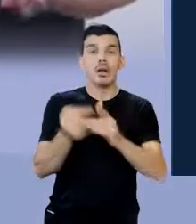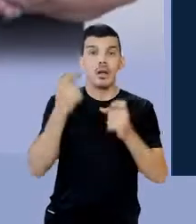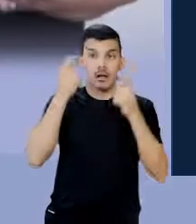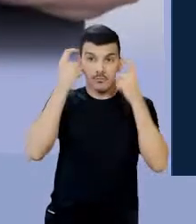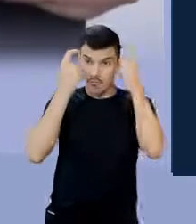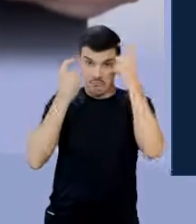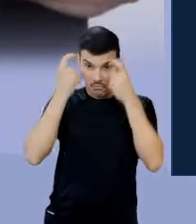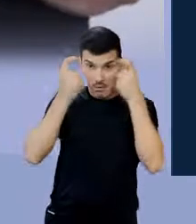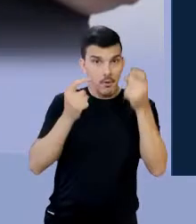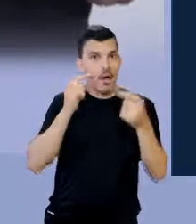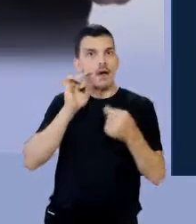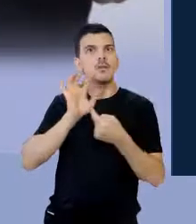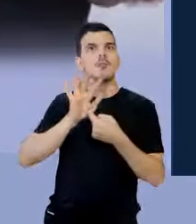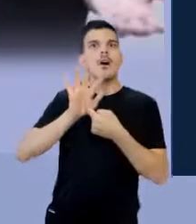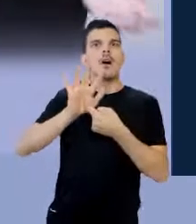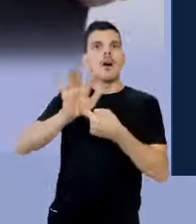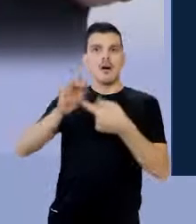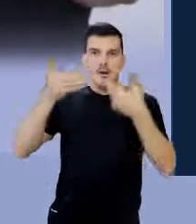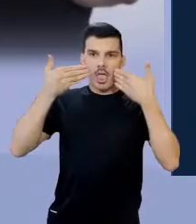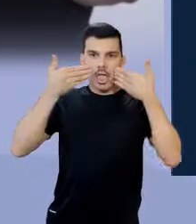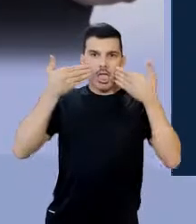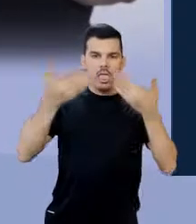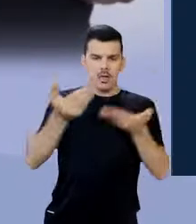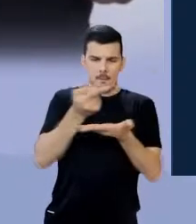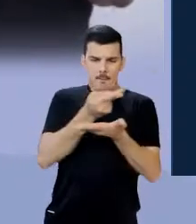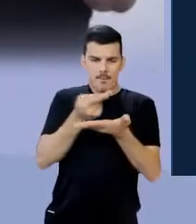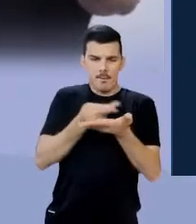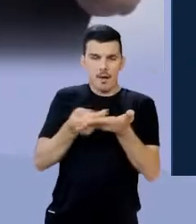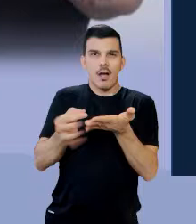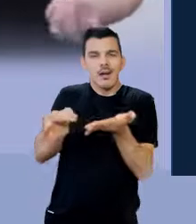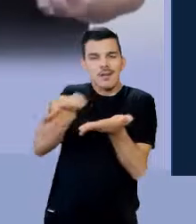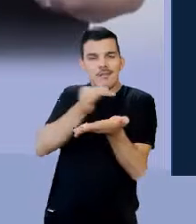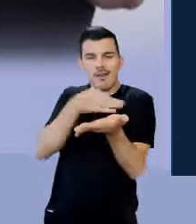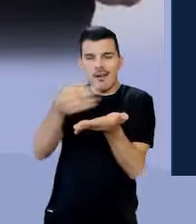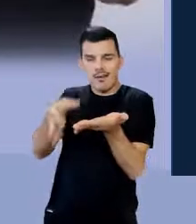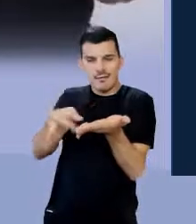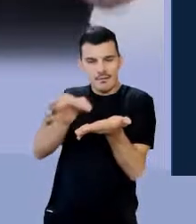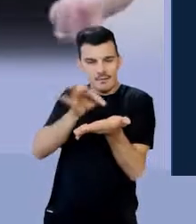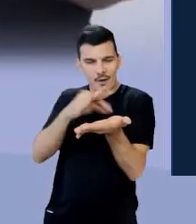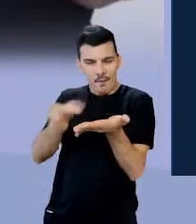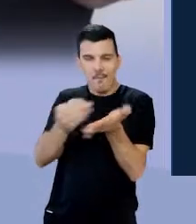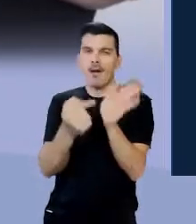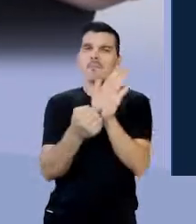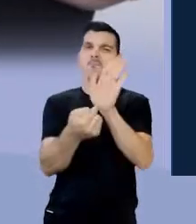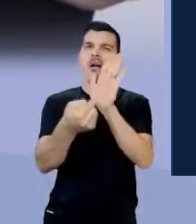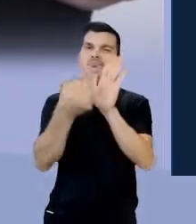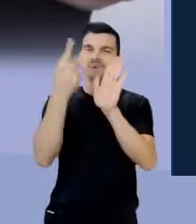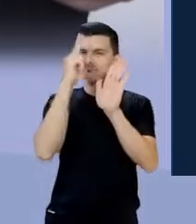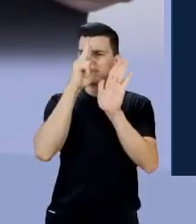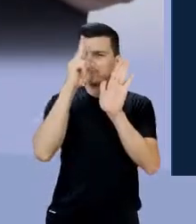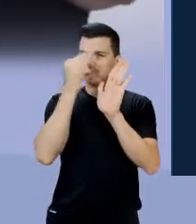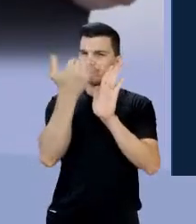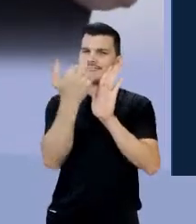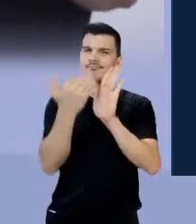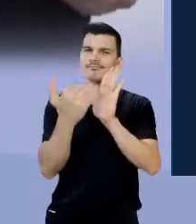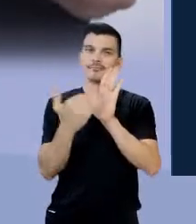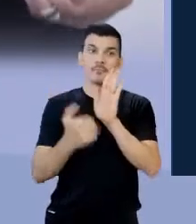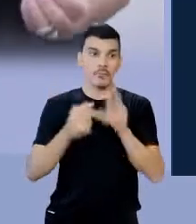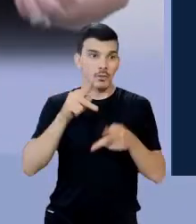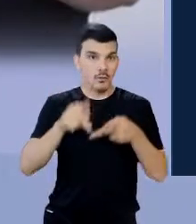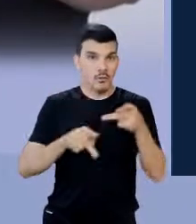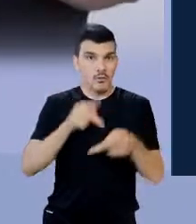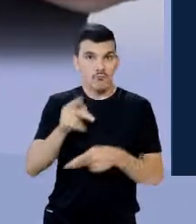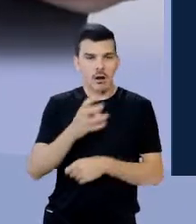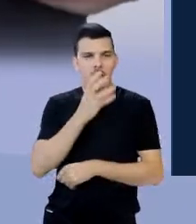das preocupações que eram colocadas em cada página, nos contextos que envolviam as histórias,